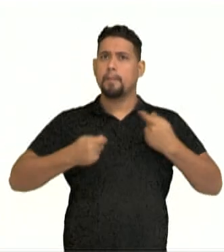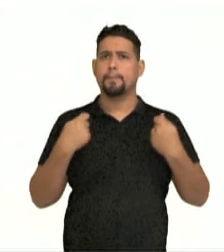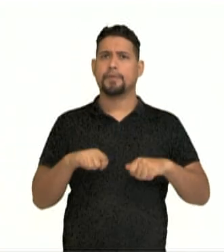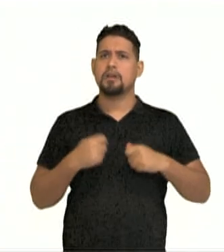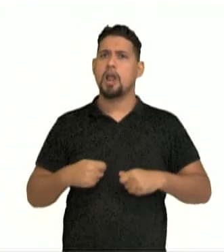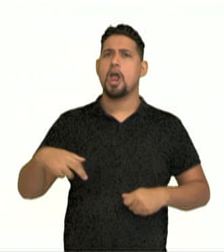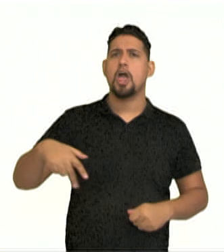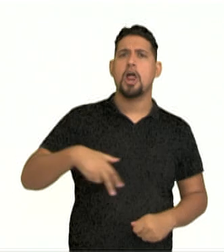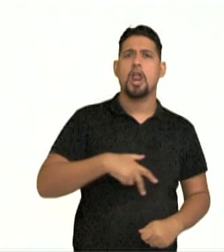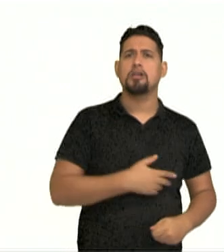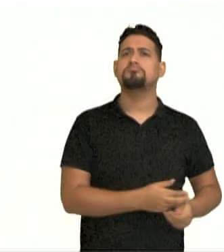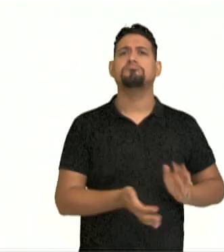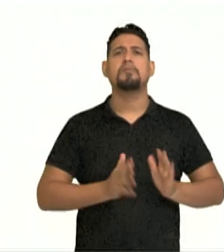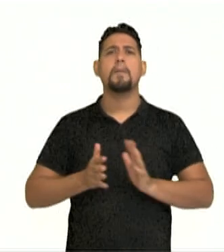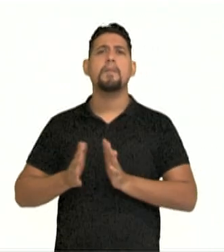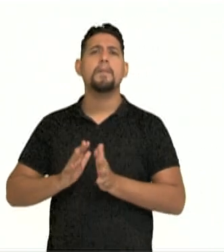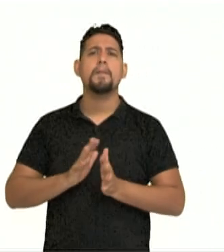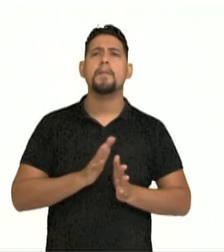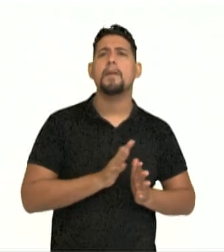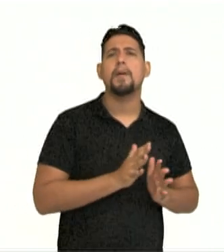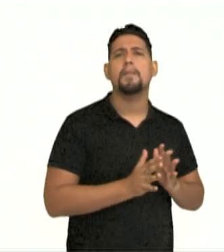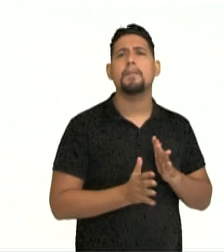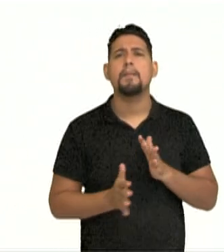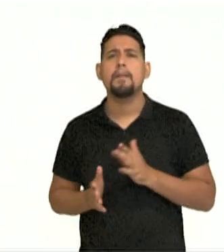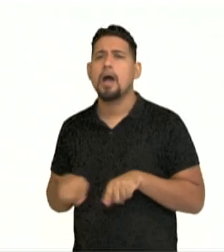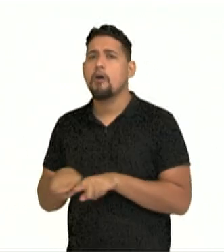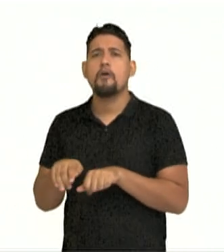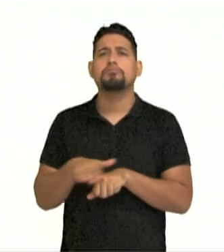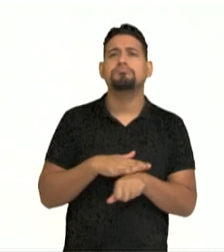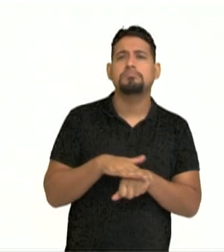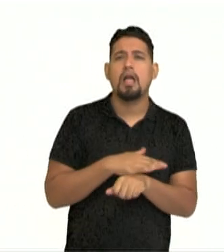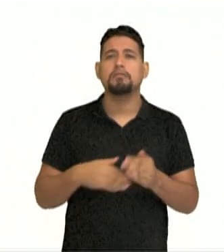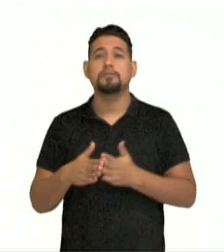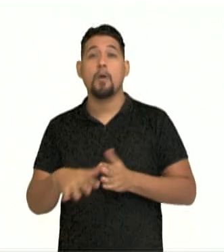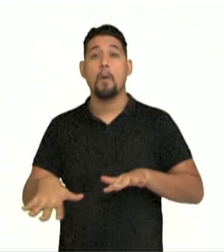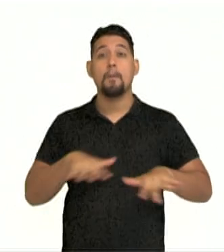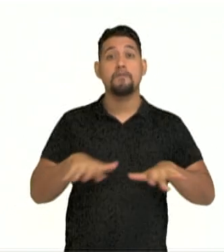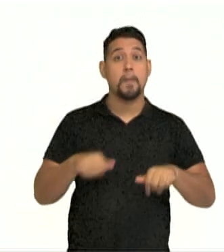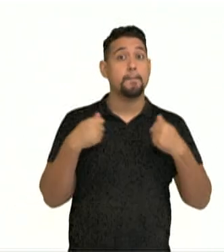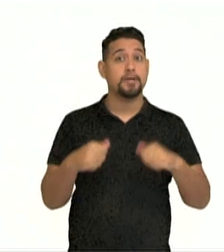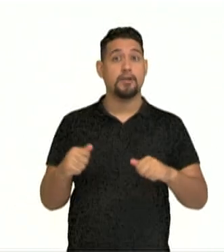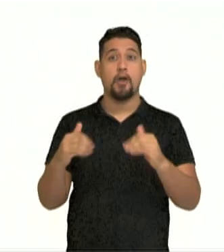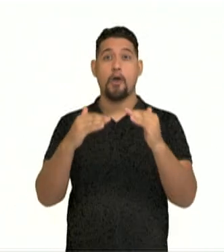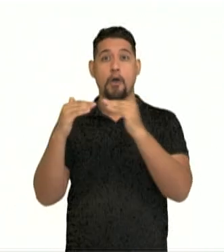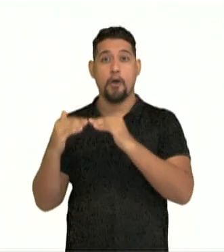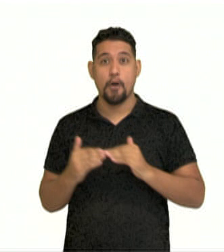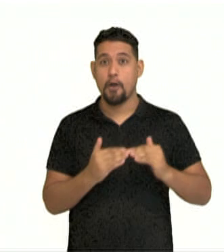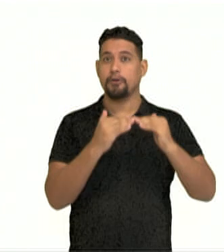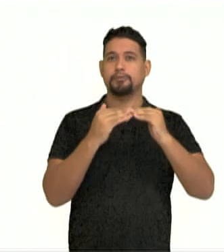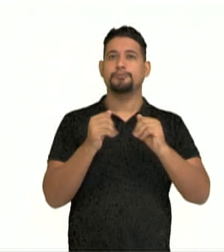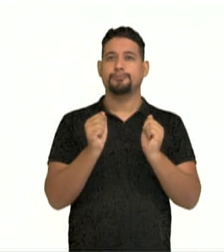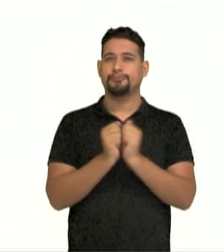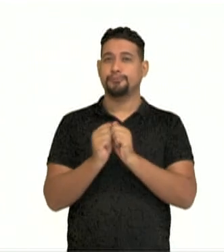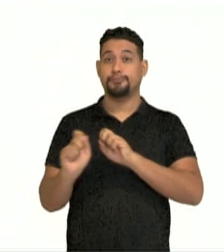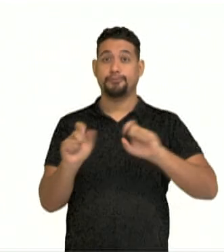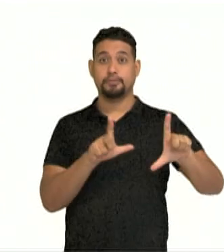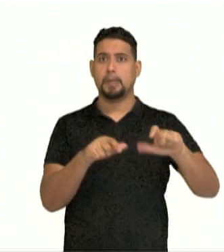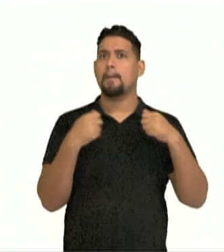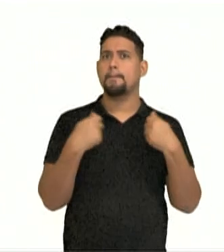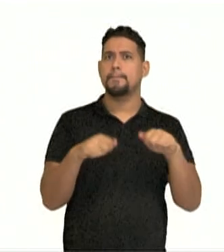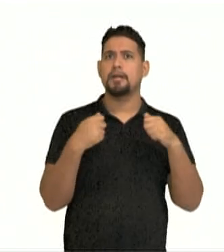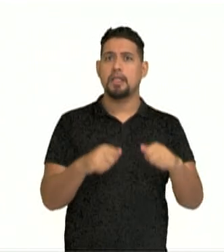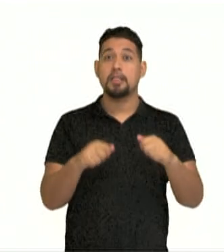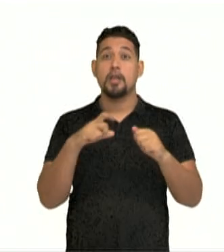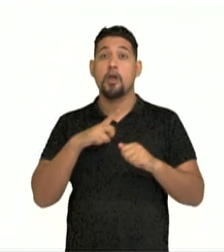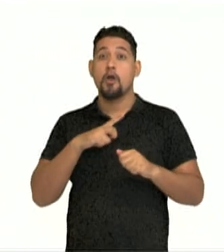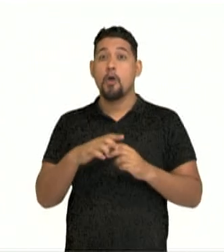movimentar, gesticular, mas com harmonia, os movimentos devem interagir com os slides. Você precisa manter